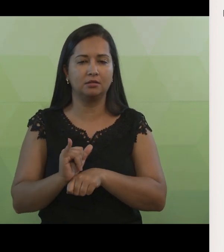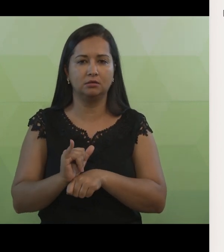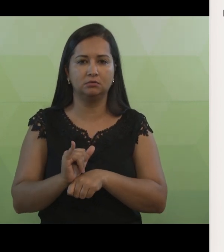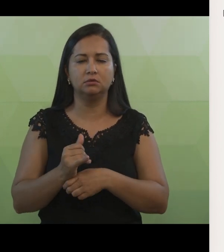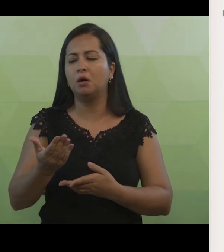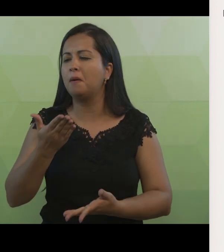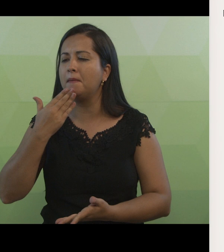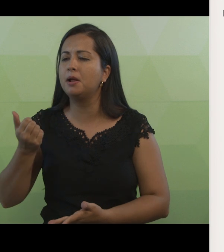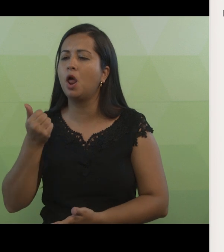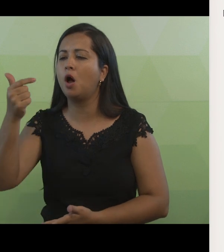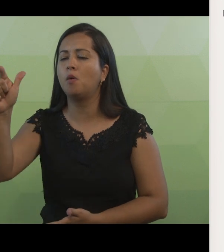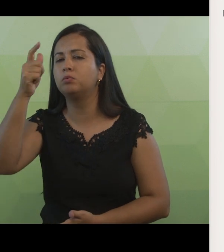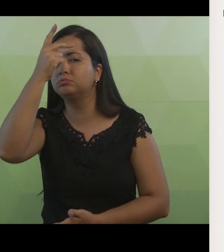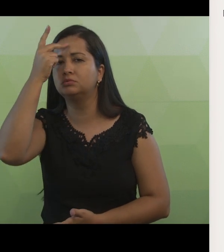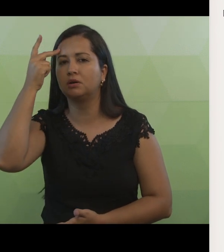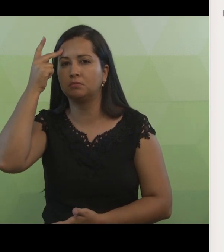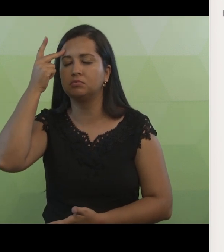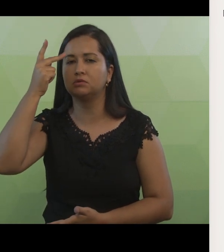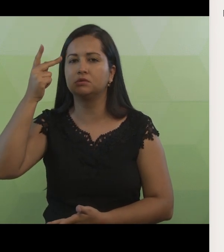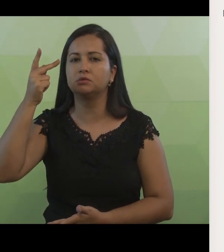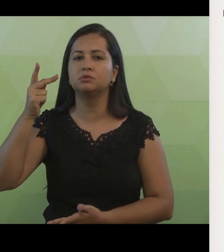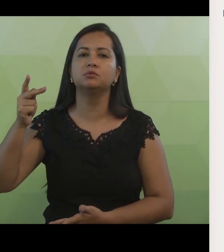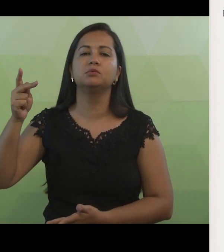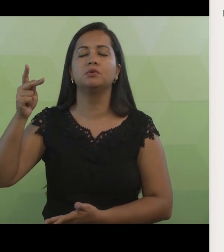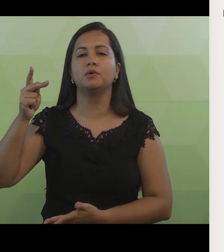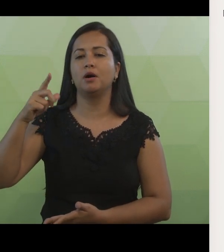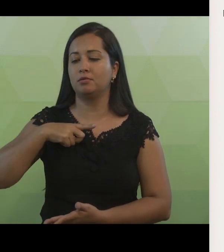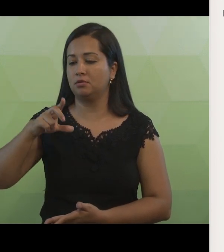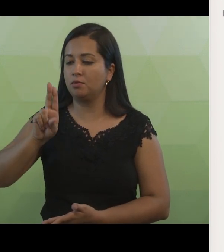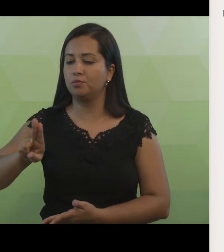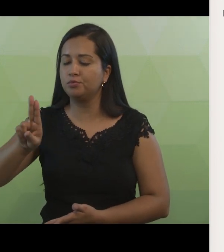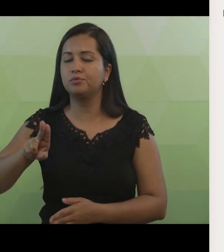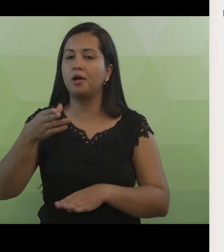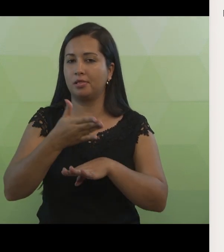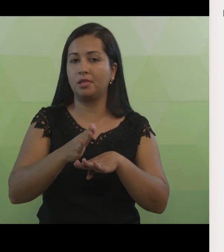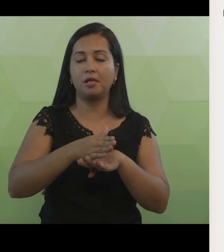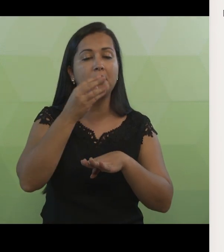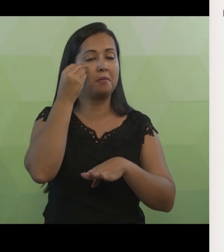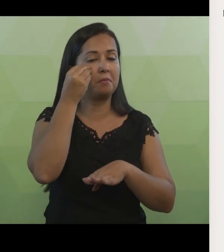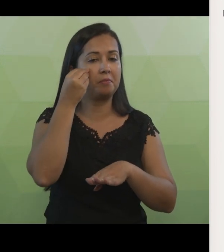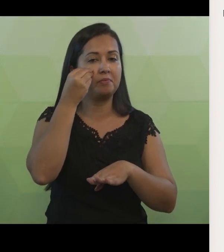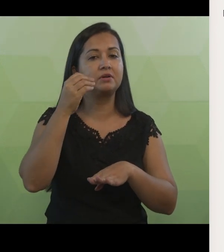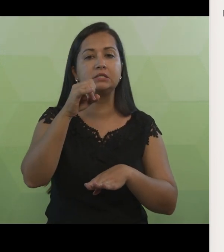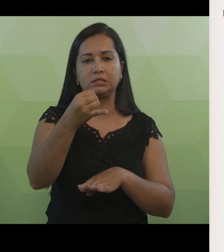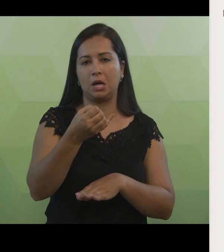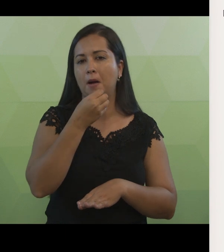o sistema sem esse conhecimento prévio, sendo mais isentos na avaliação e uso do sistema.